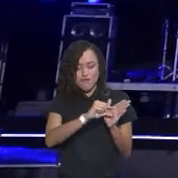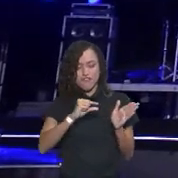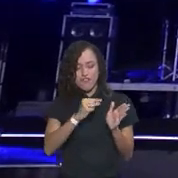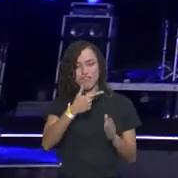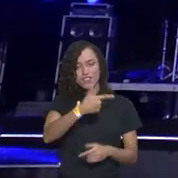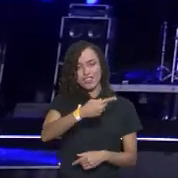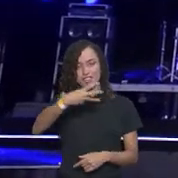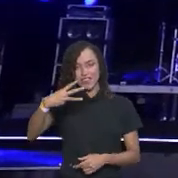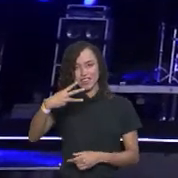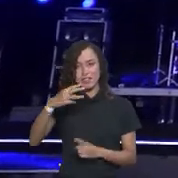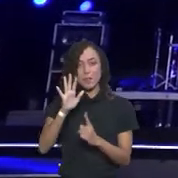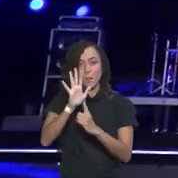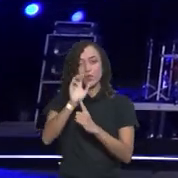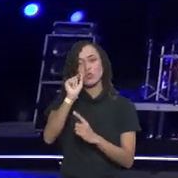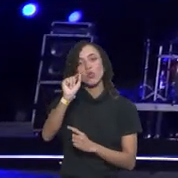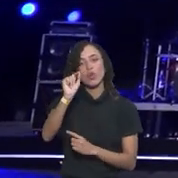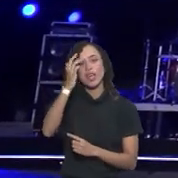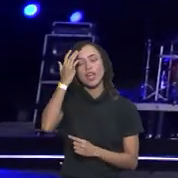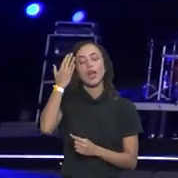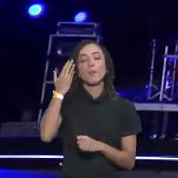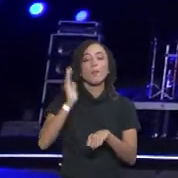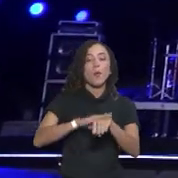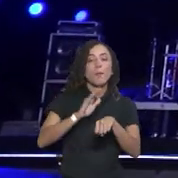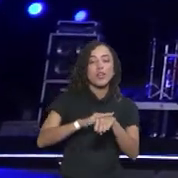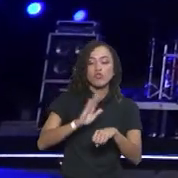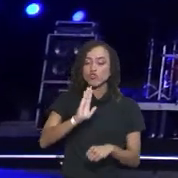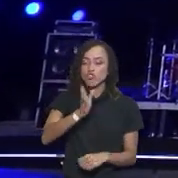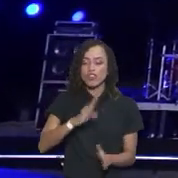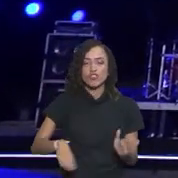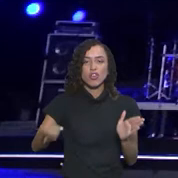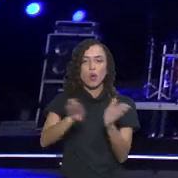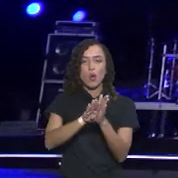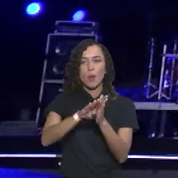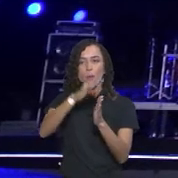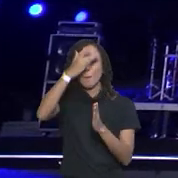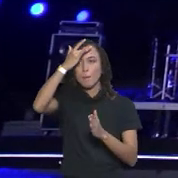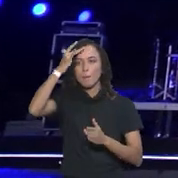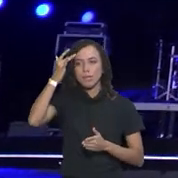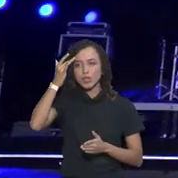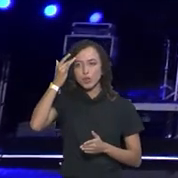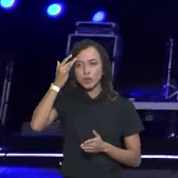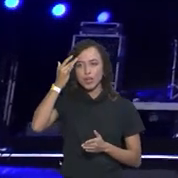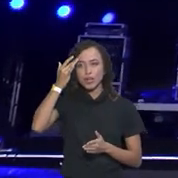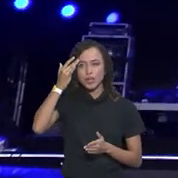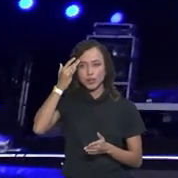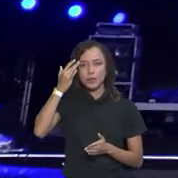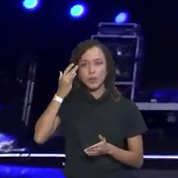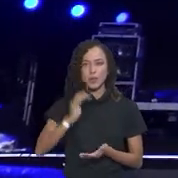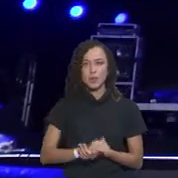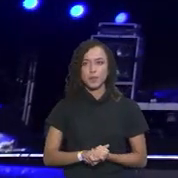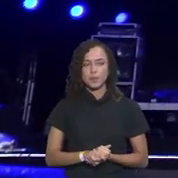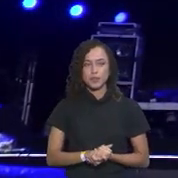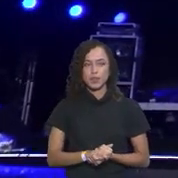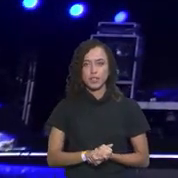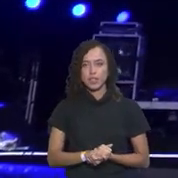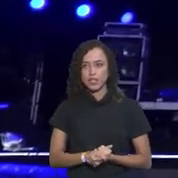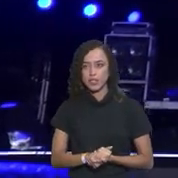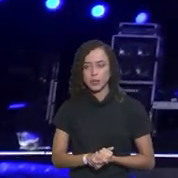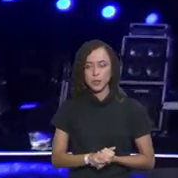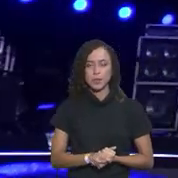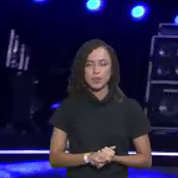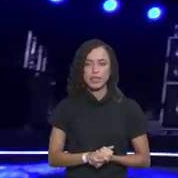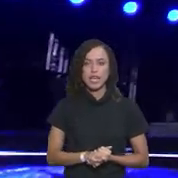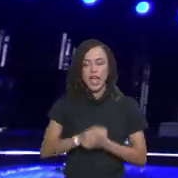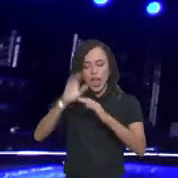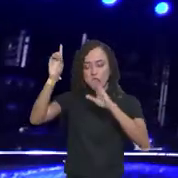Vem a hora e já chegou que os verdadeiros adoradores adorarão ao pai em